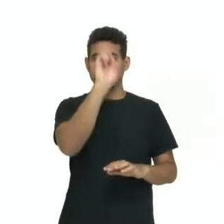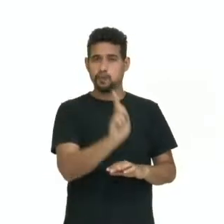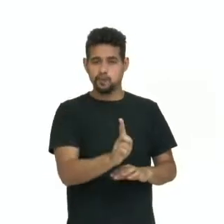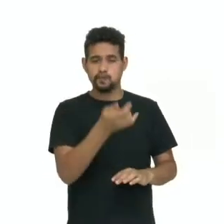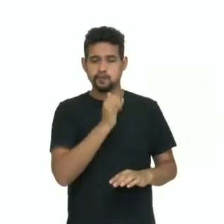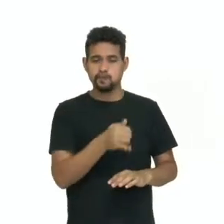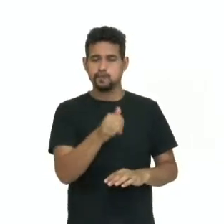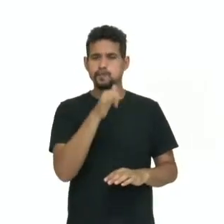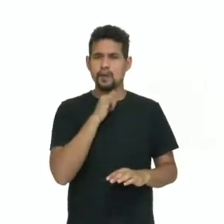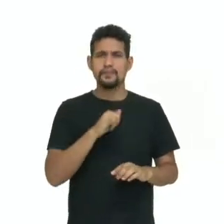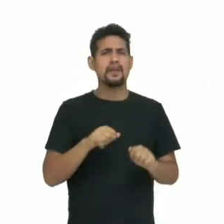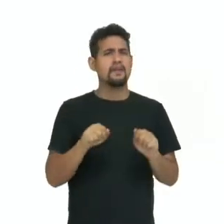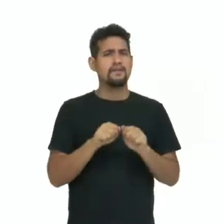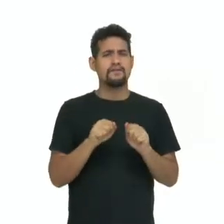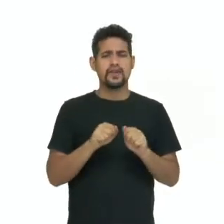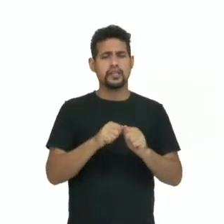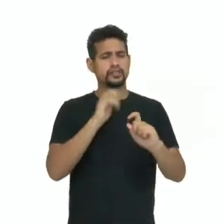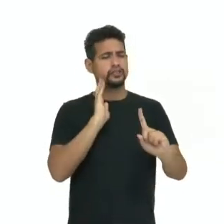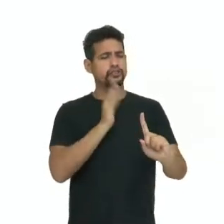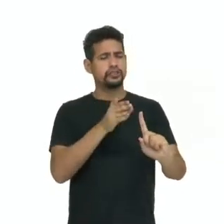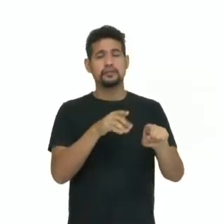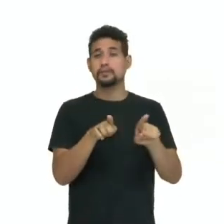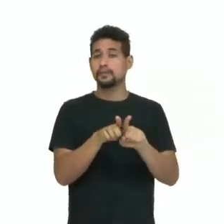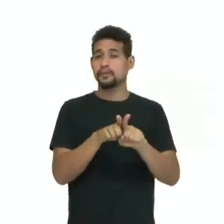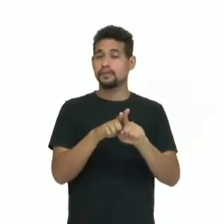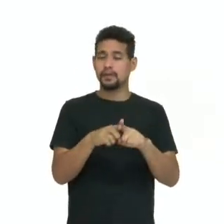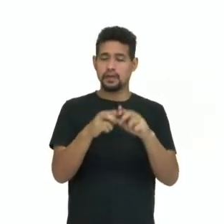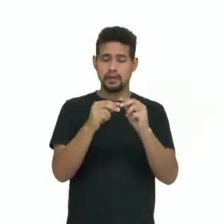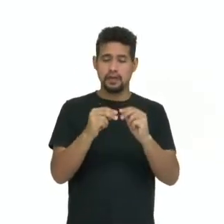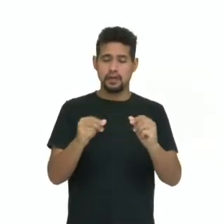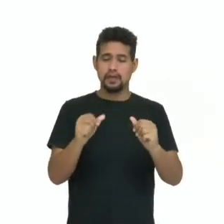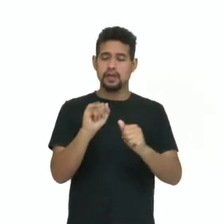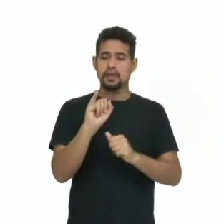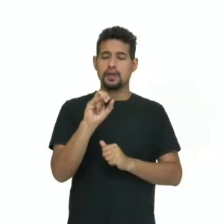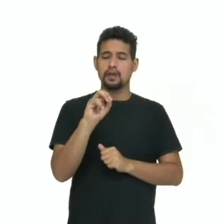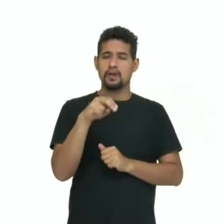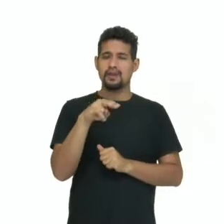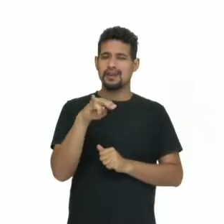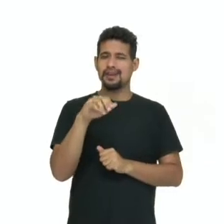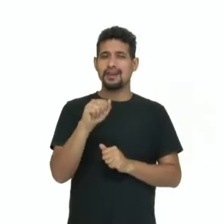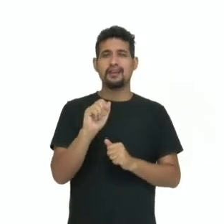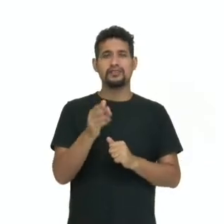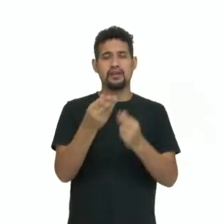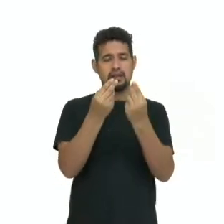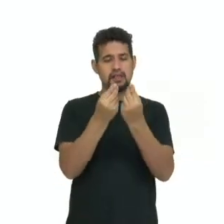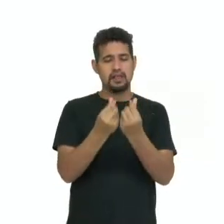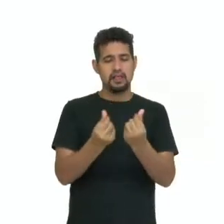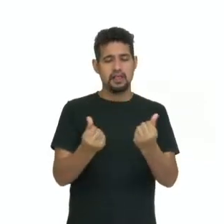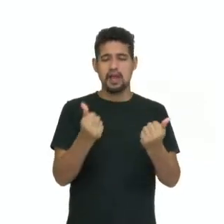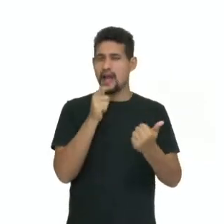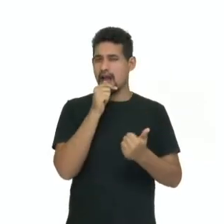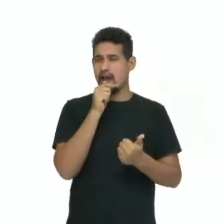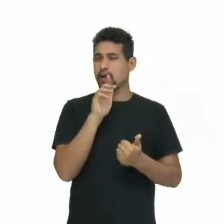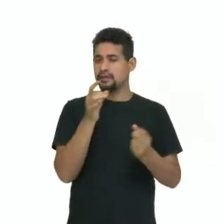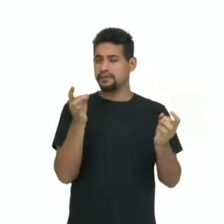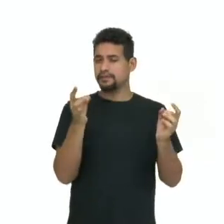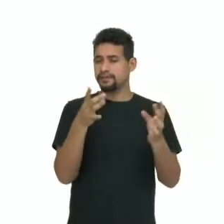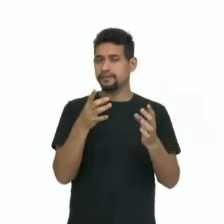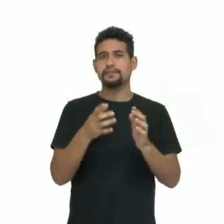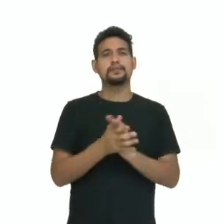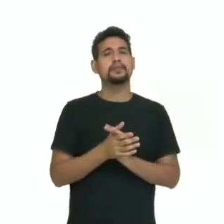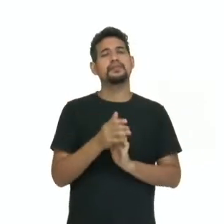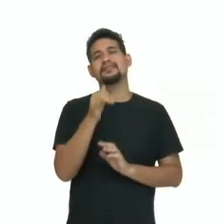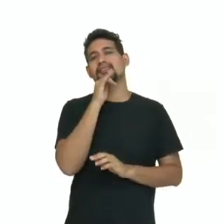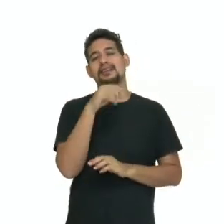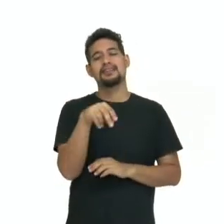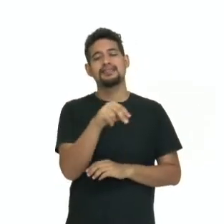é realizada diretamente em uma substância iônica que está dissolvida em água. Tá? A solução aquosa de um